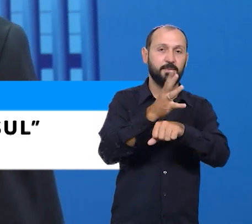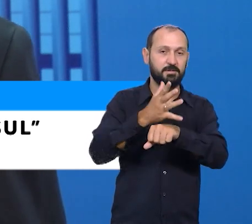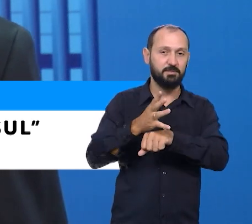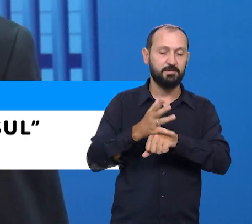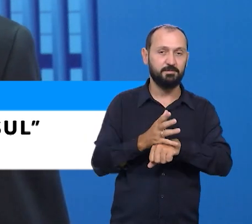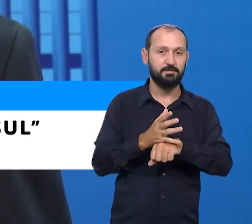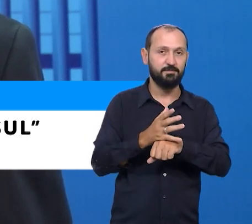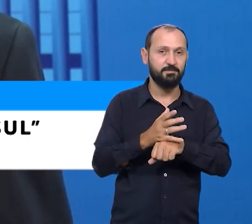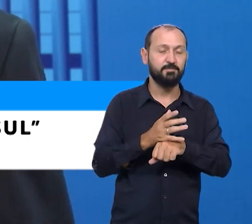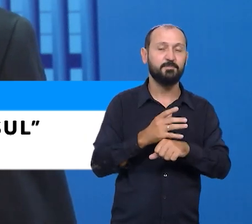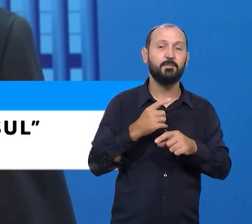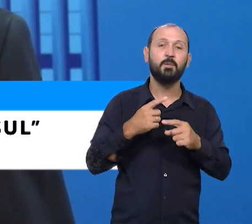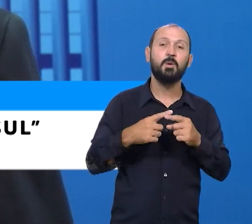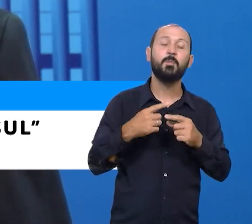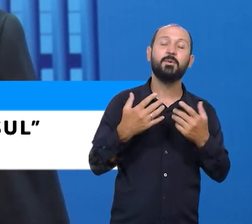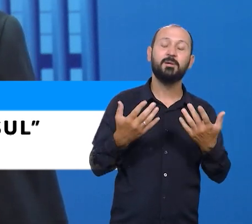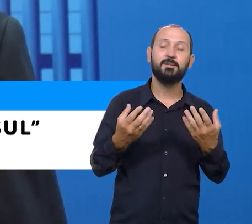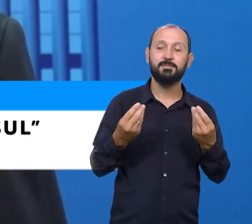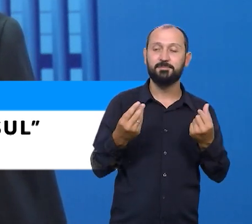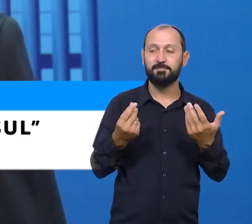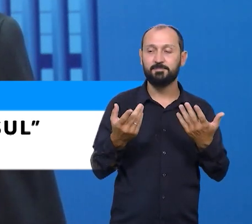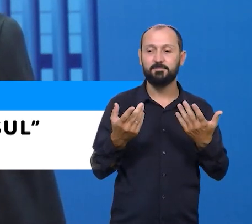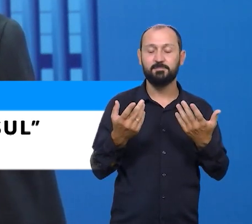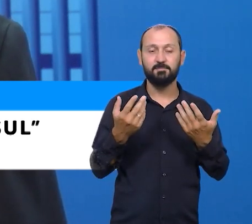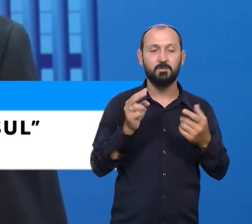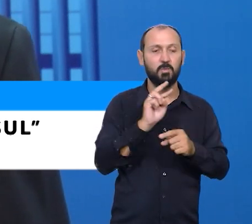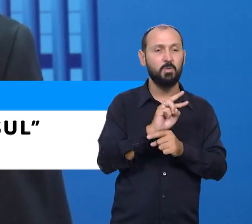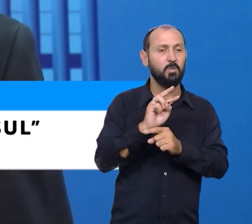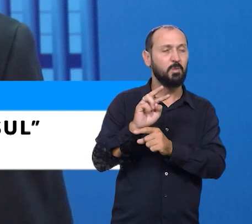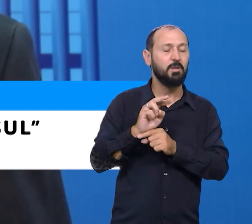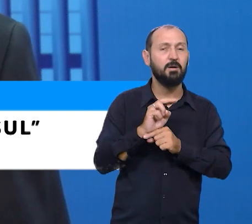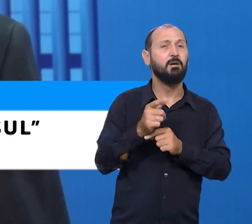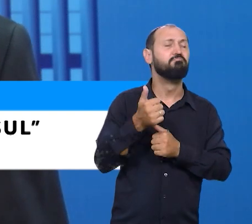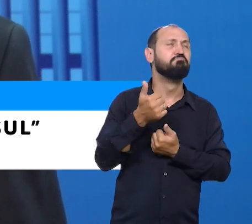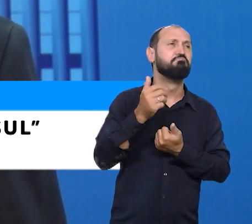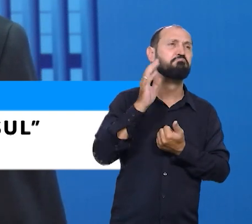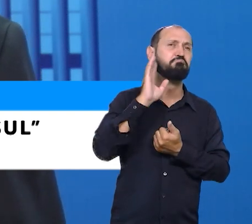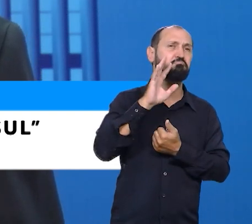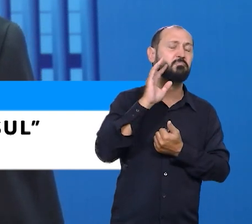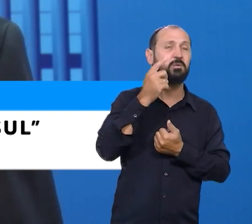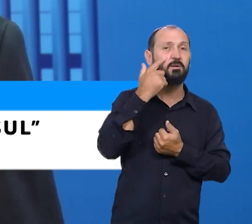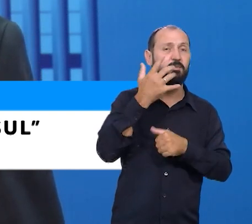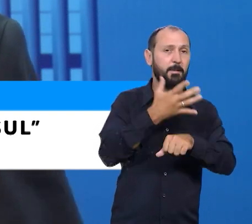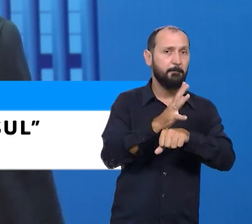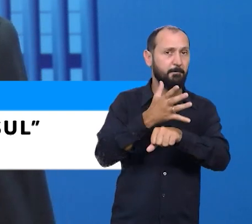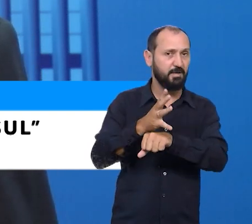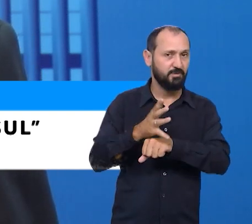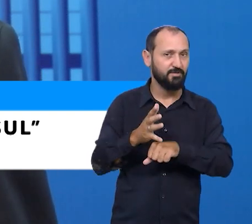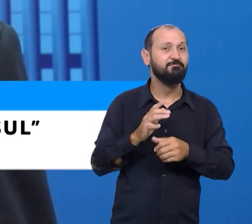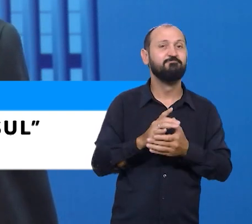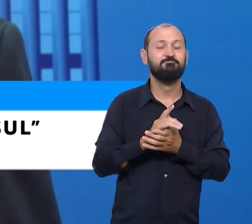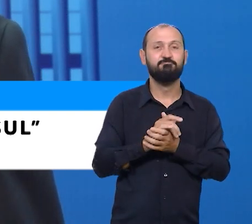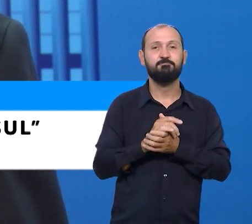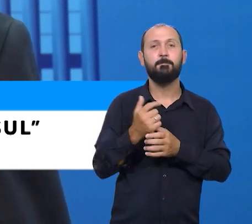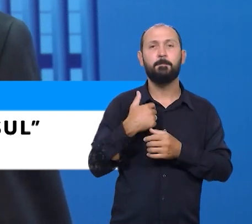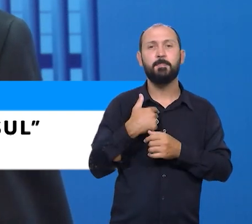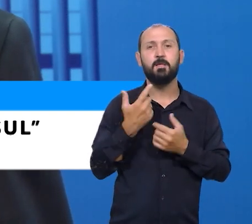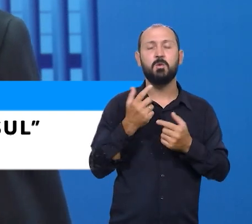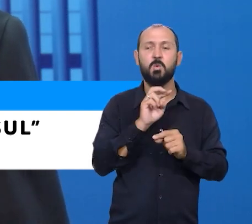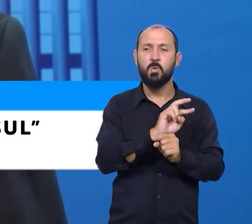a gente praticar. Porque você falar em preservação é legal, mas eu quero ver a